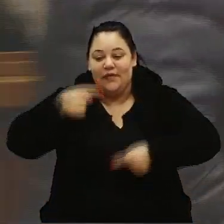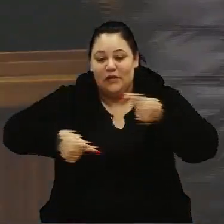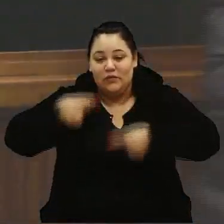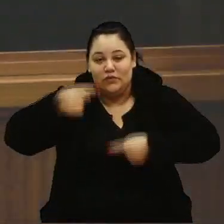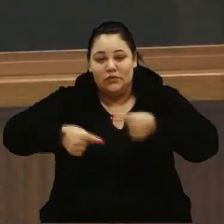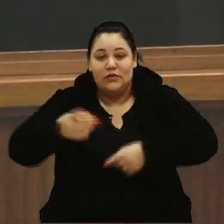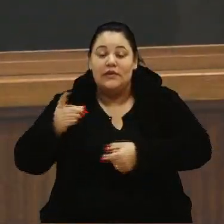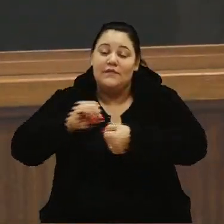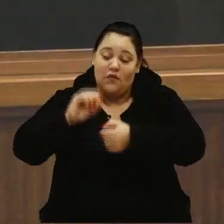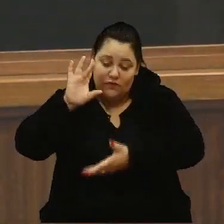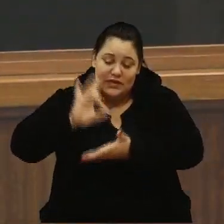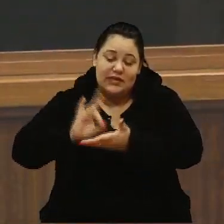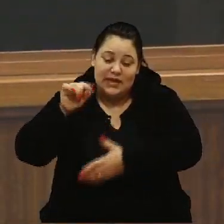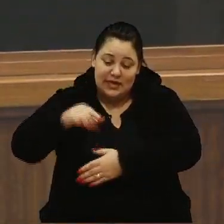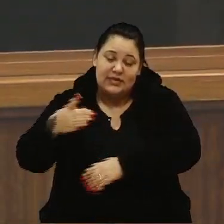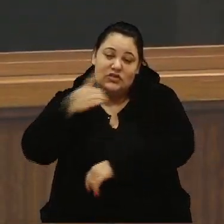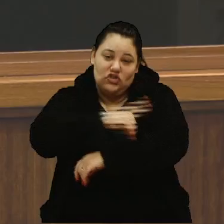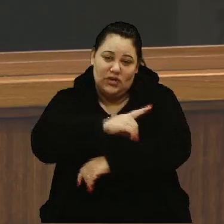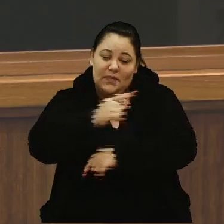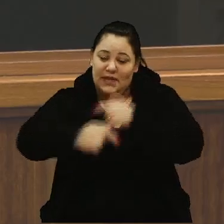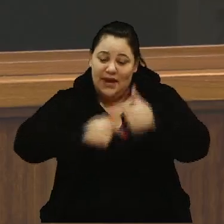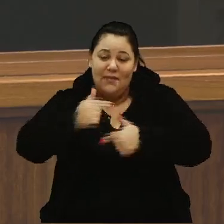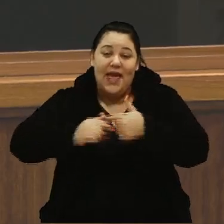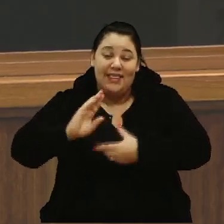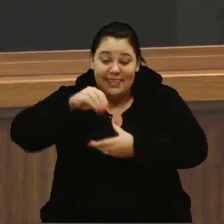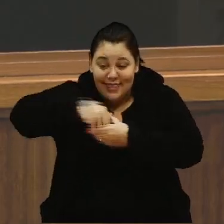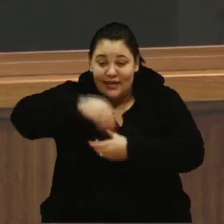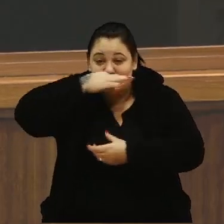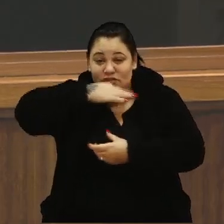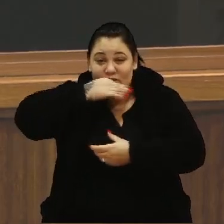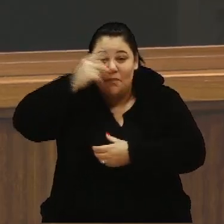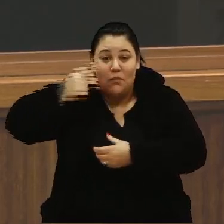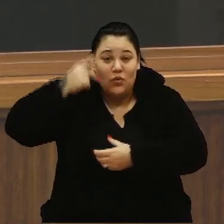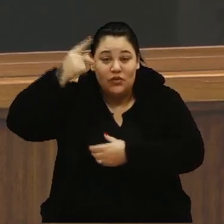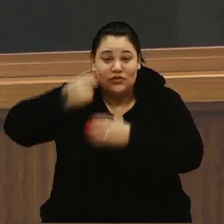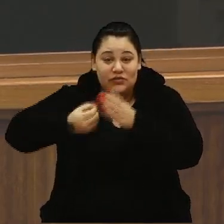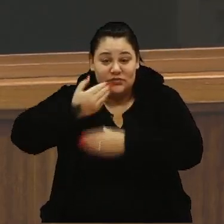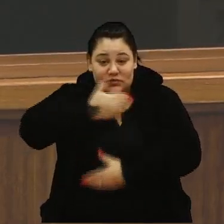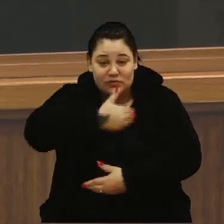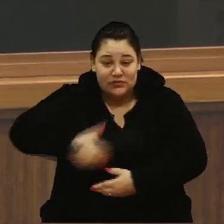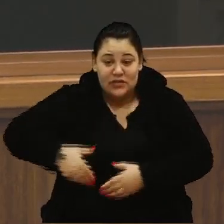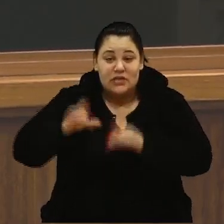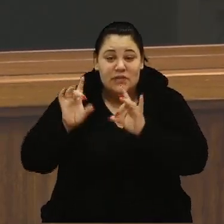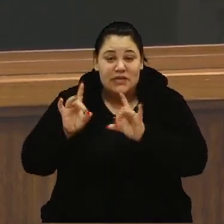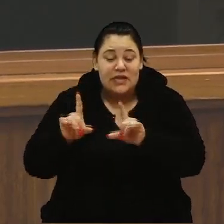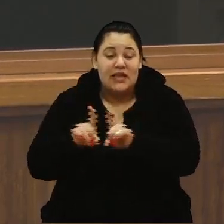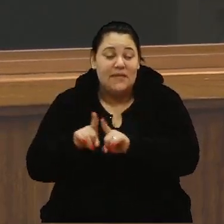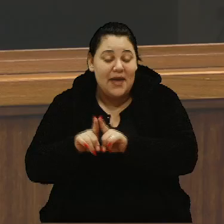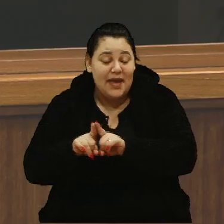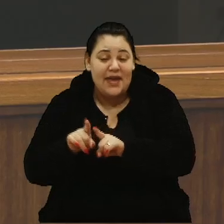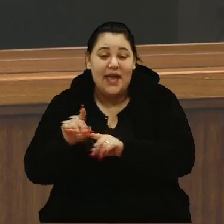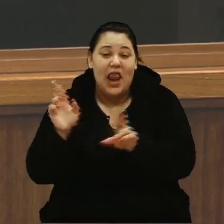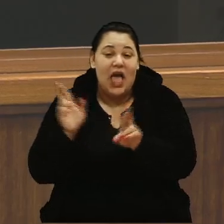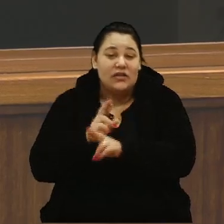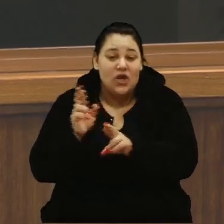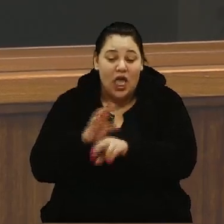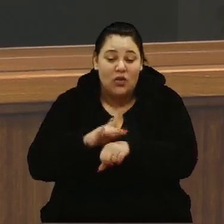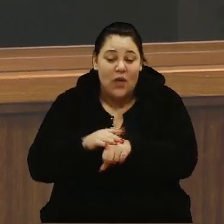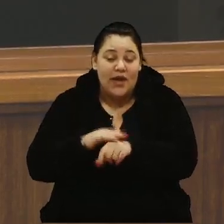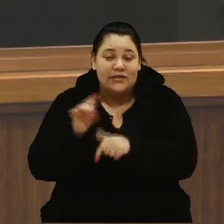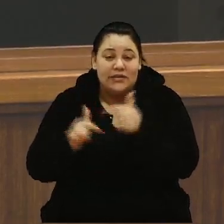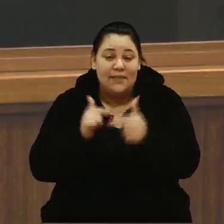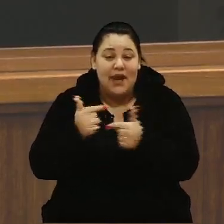esse dia para trabalhar na nossa cidade políticas públicas especiais, trabalhar nos